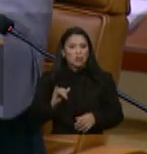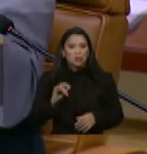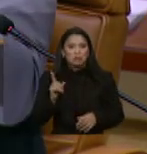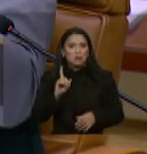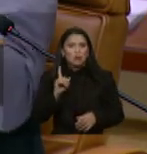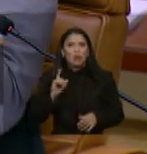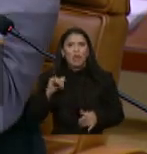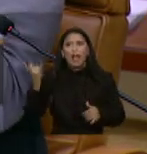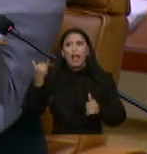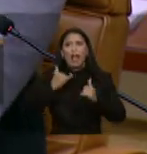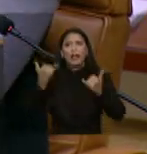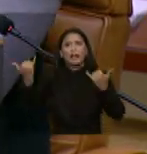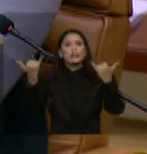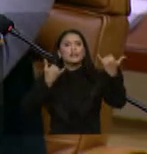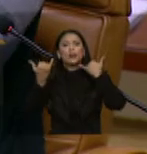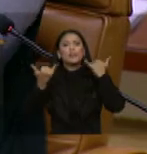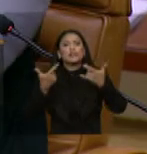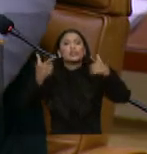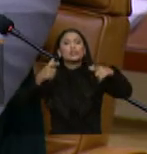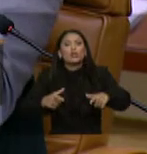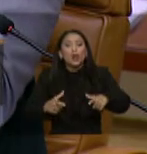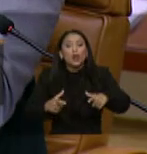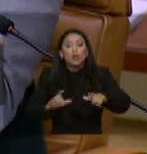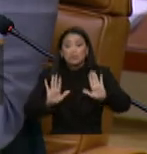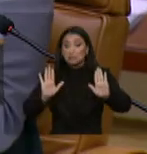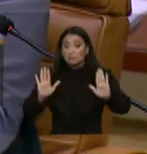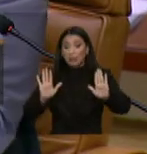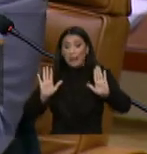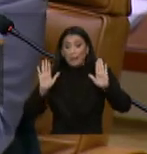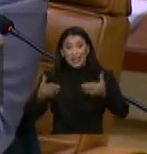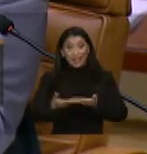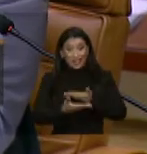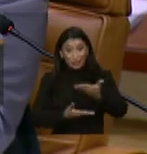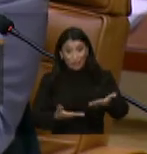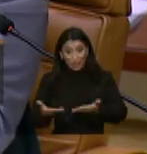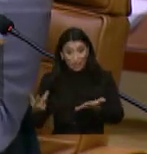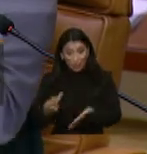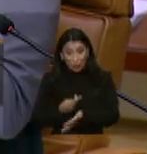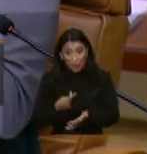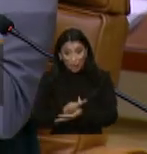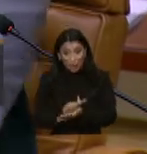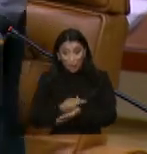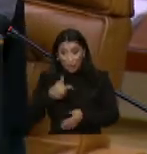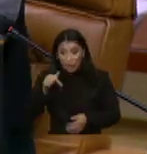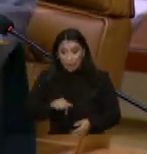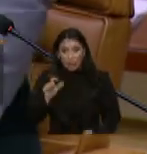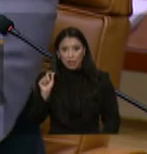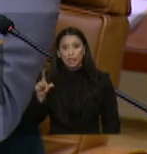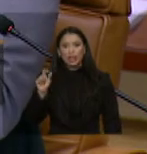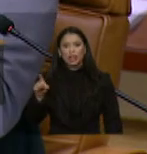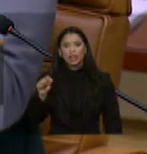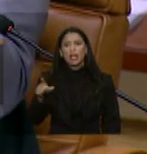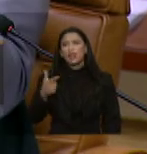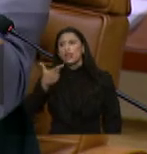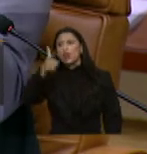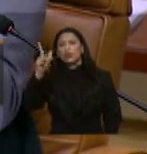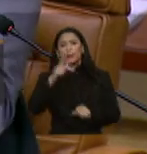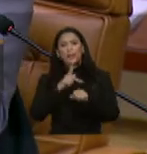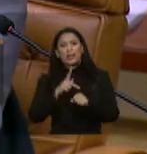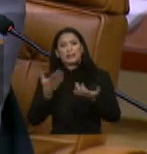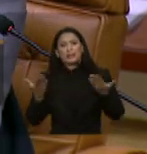de onde vem a informação mas a troca de informações está ocorrendo no Brasil ah o telegram Dubai só que quando